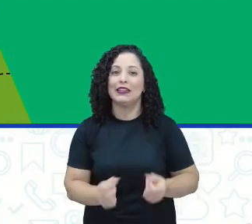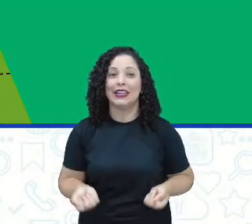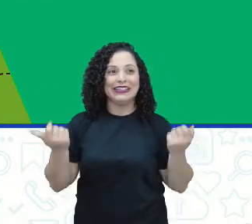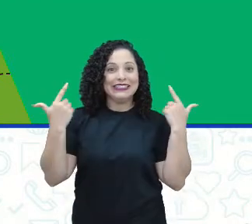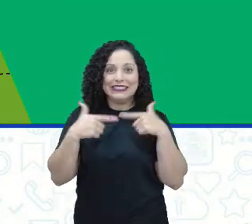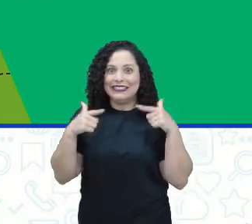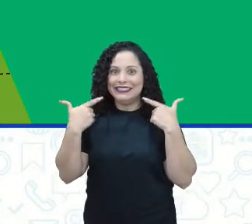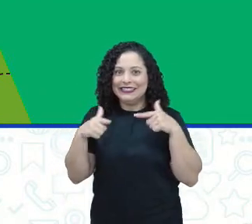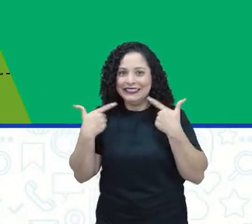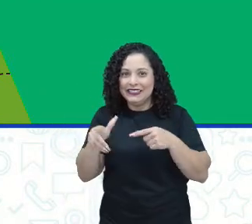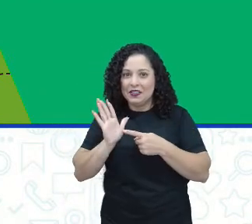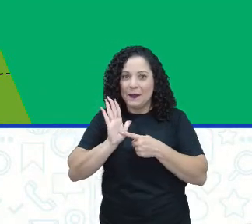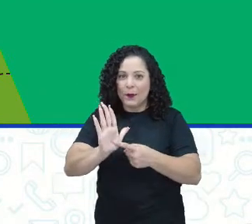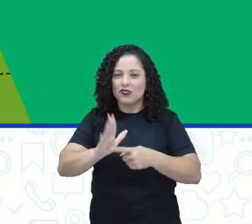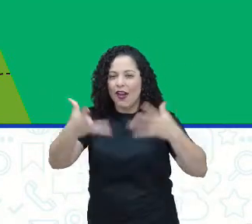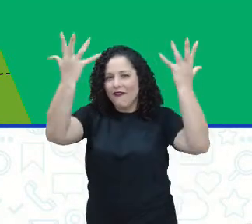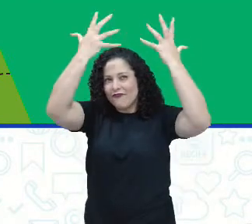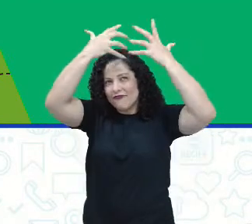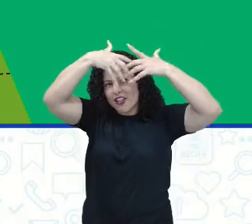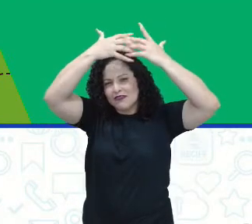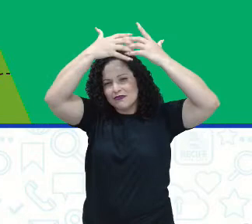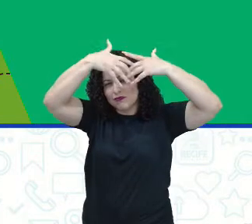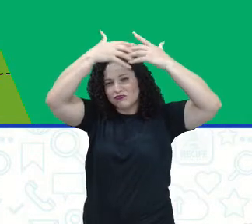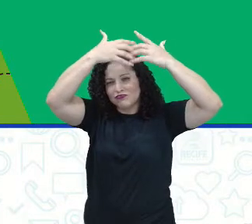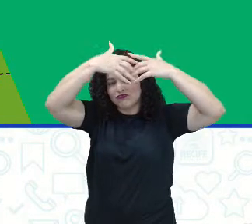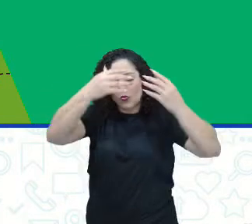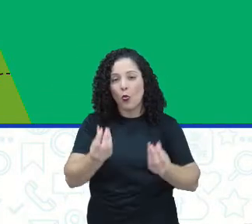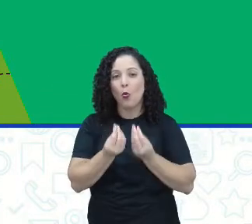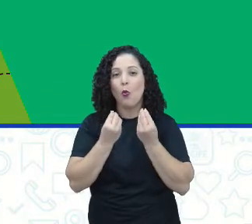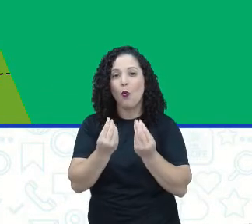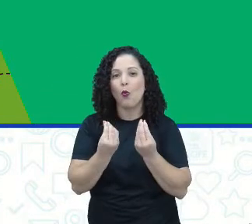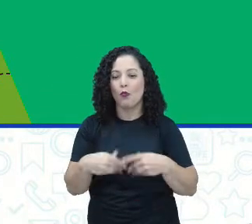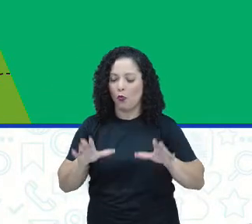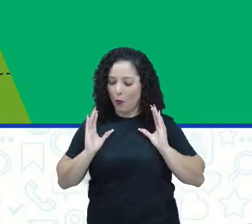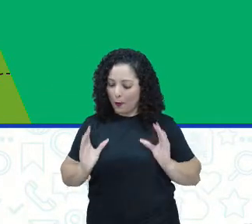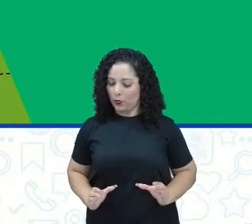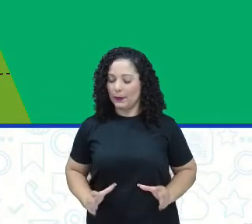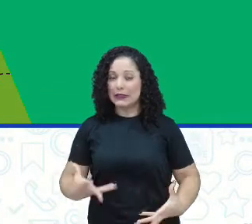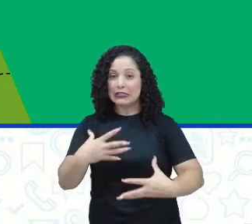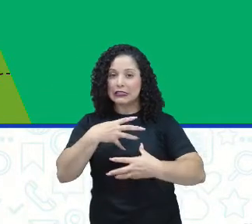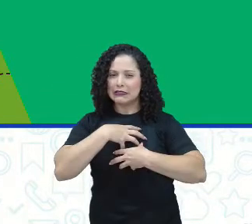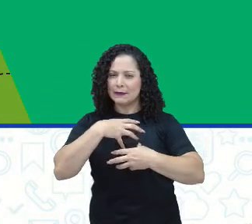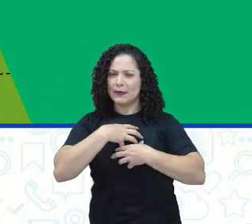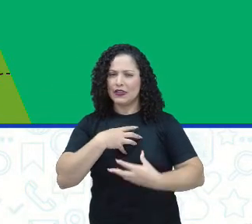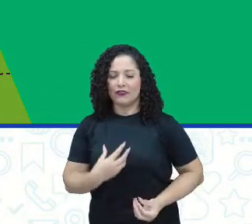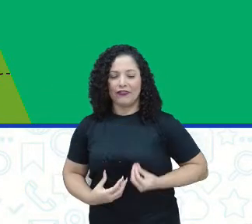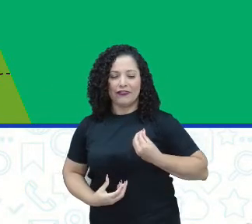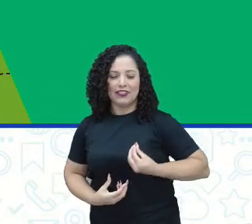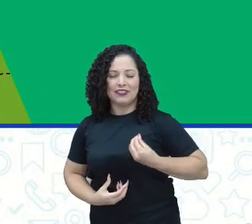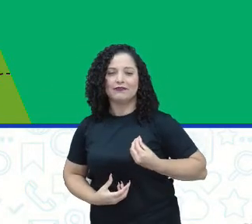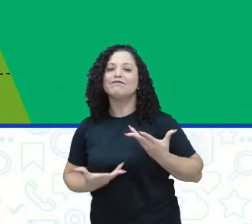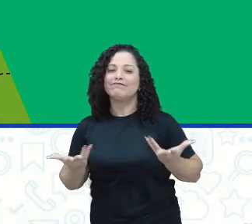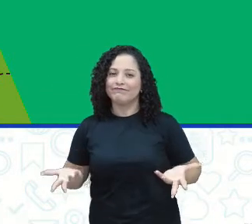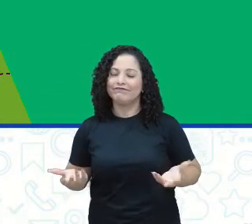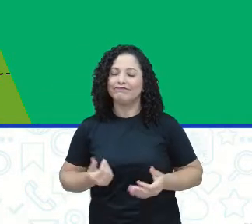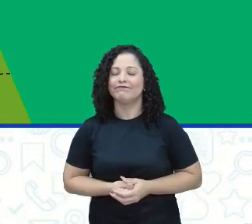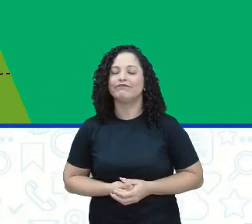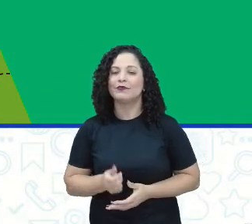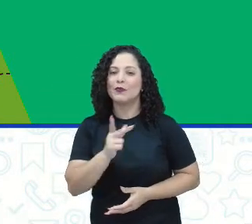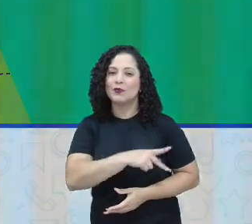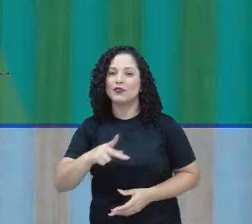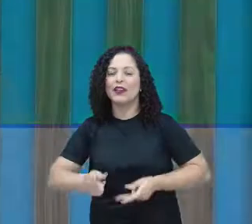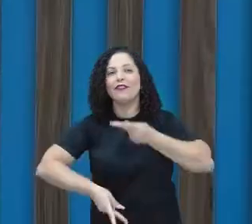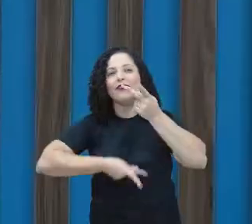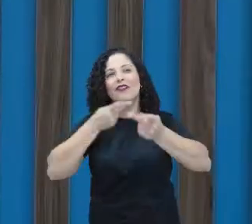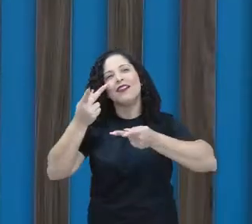uma reflexão sobre as diferentes formas de comportamento e expressões da vida. O tempo todo que você está falando aí, professora, eu só